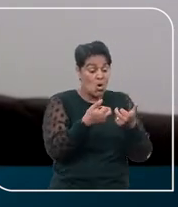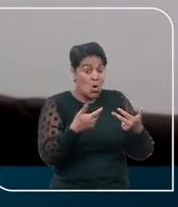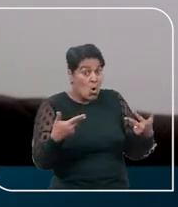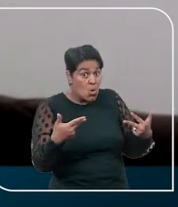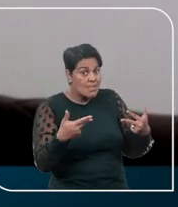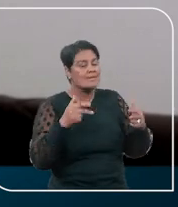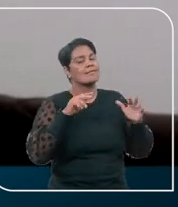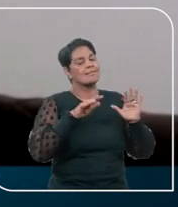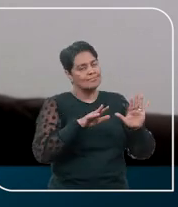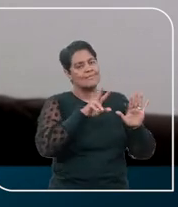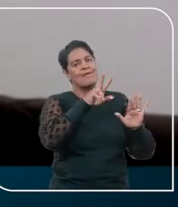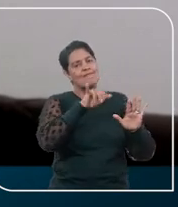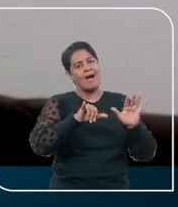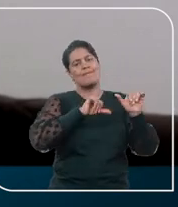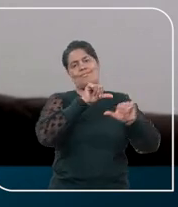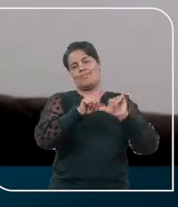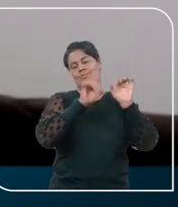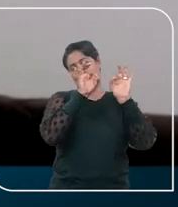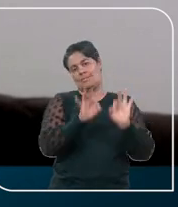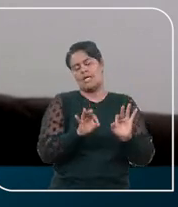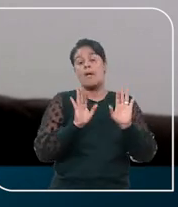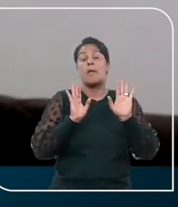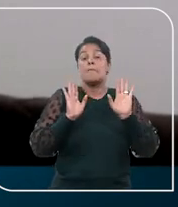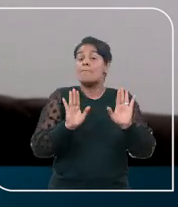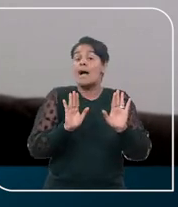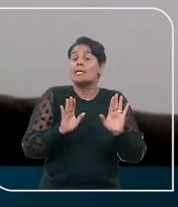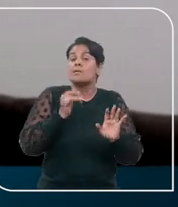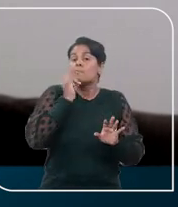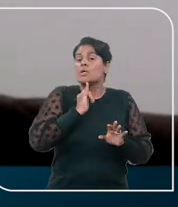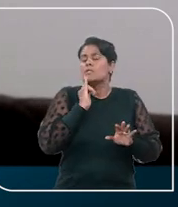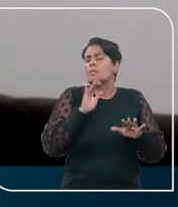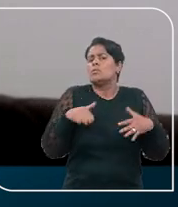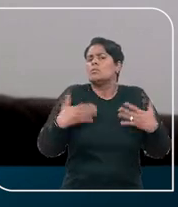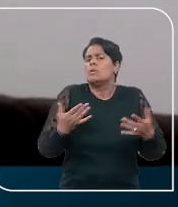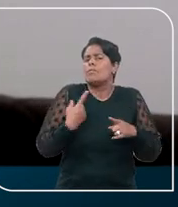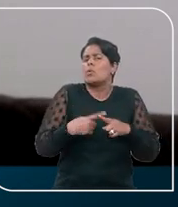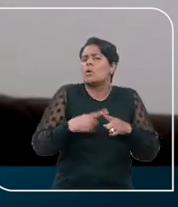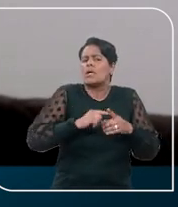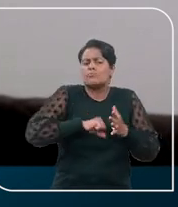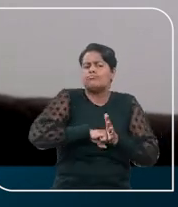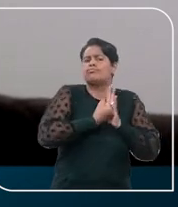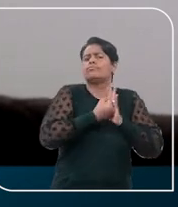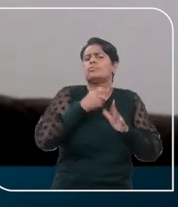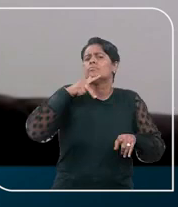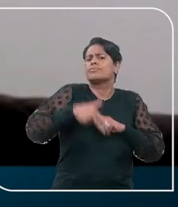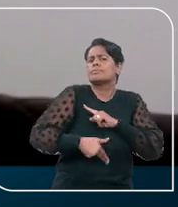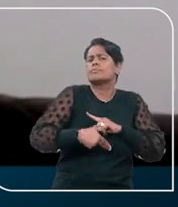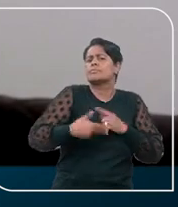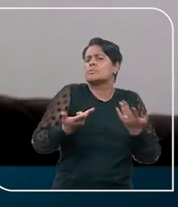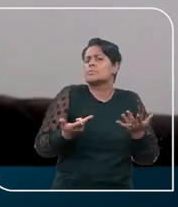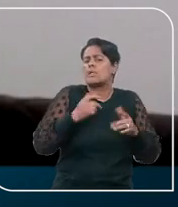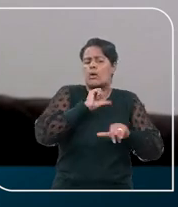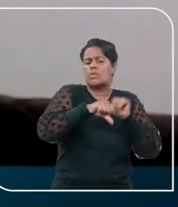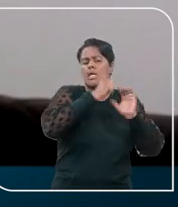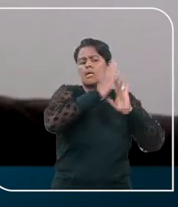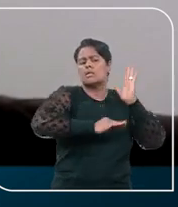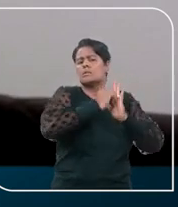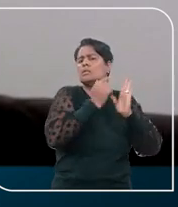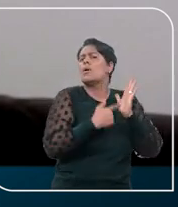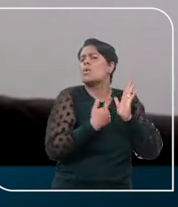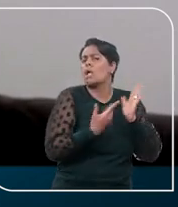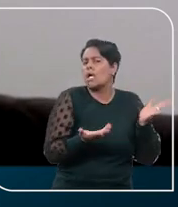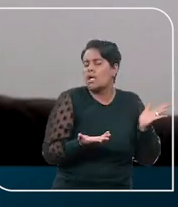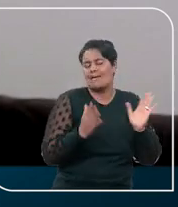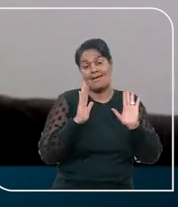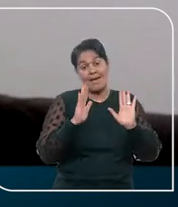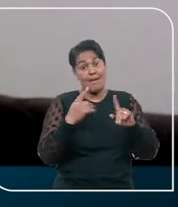alteração. Então, primeiro, qual a intenção de se vedar a alteração de fachada? Sem sombra de dúvida, a primeira intenção é